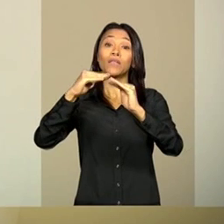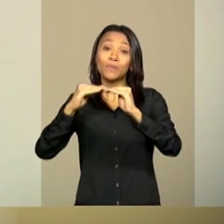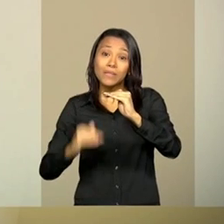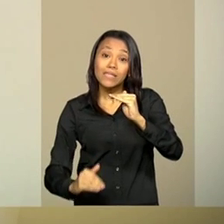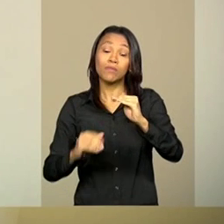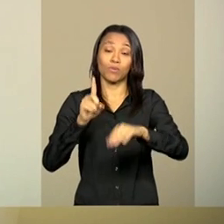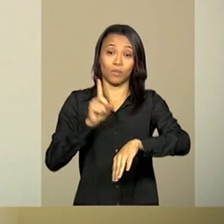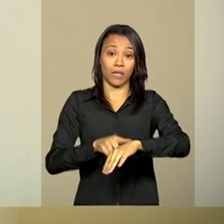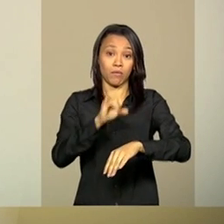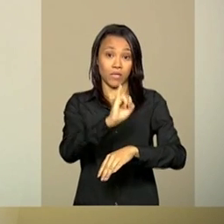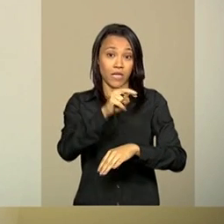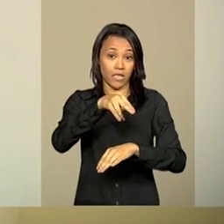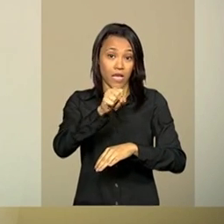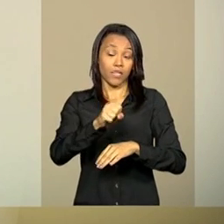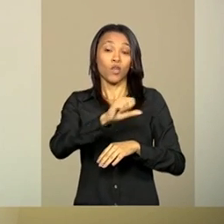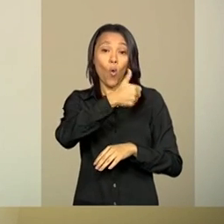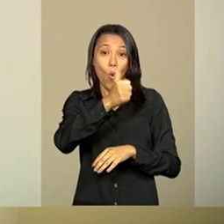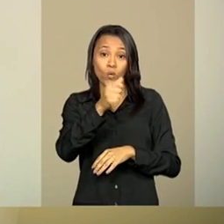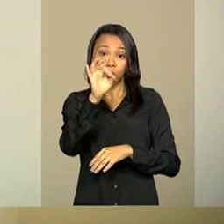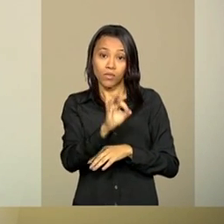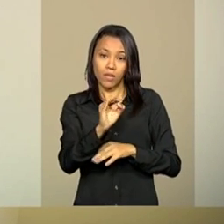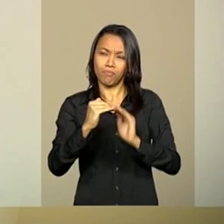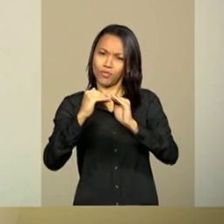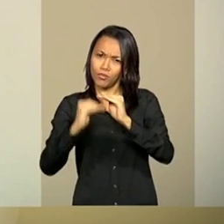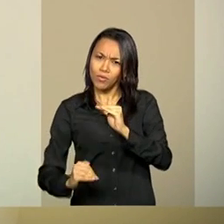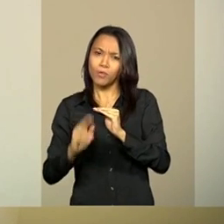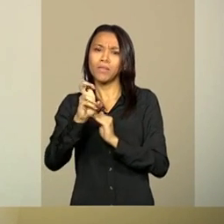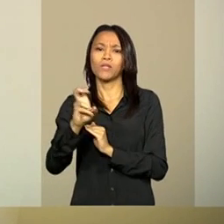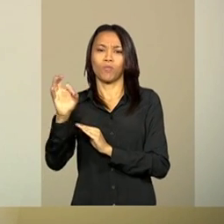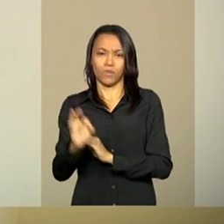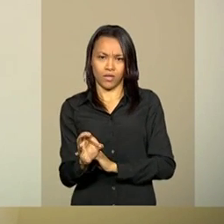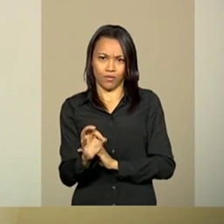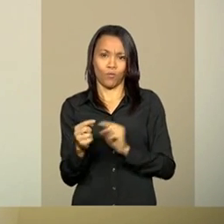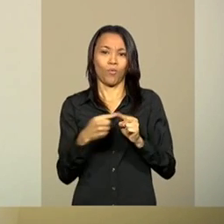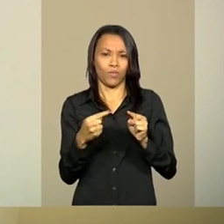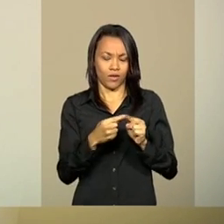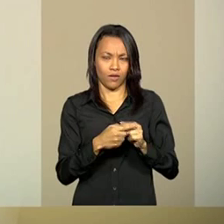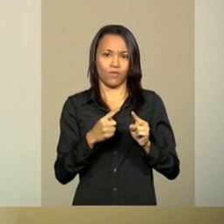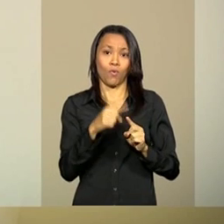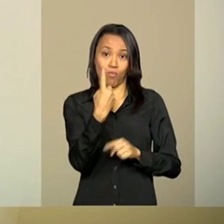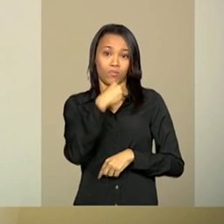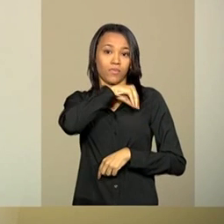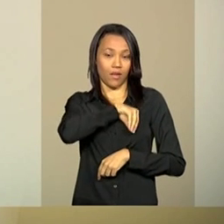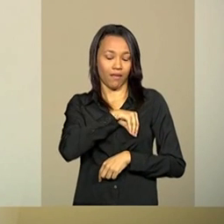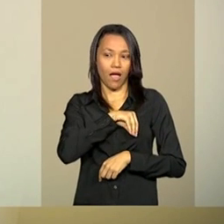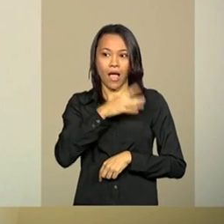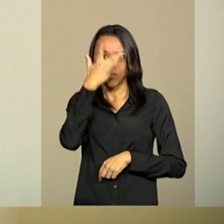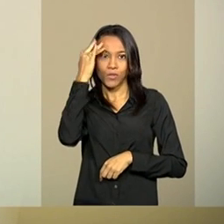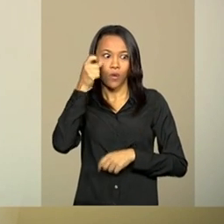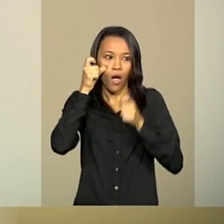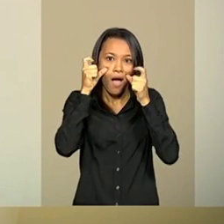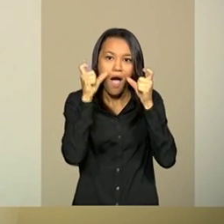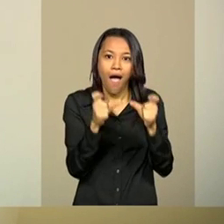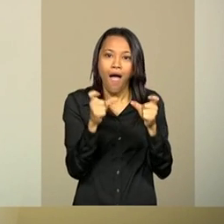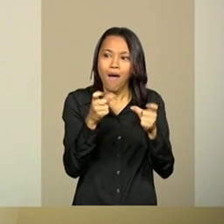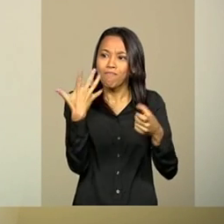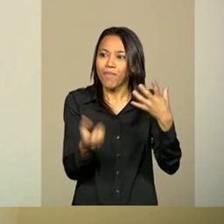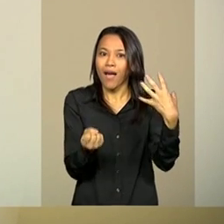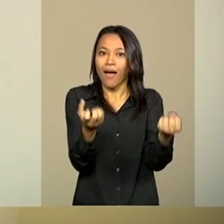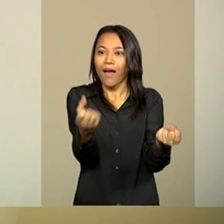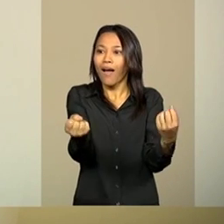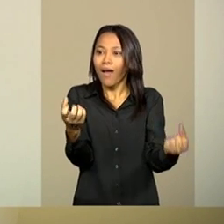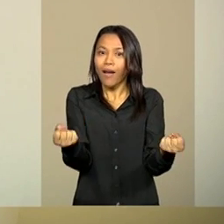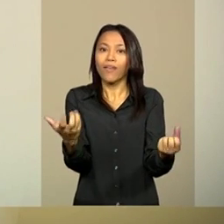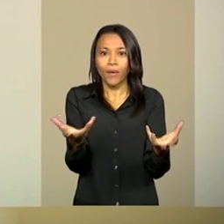de 11 para 5 por cento do salário mínimo aí luciano mais gente se animou a formalizar o seu